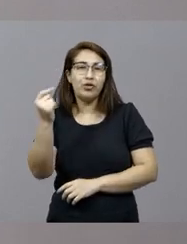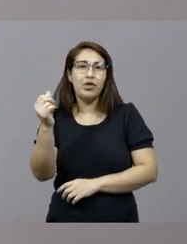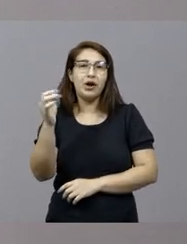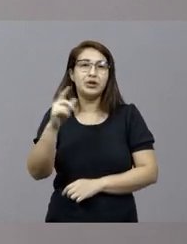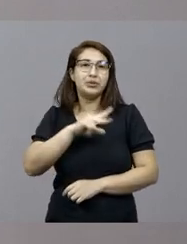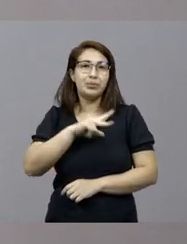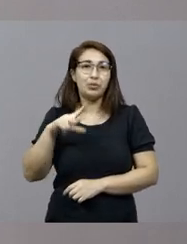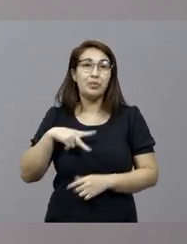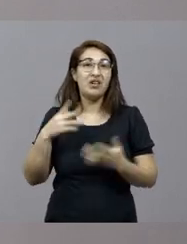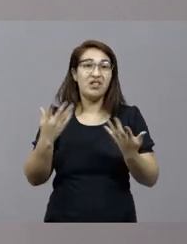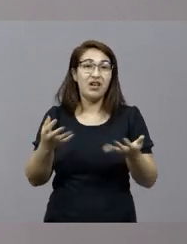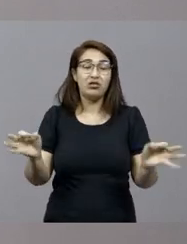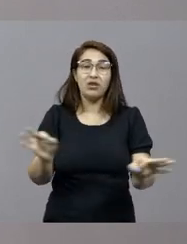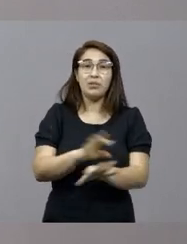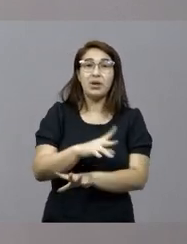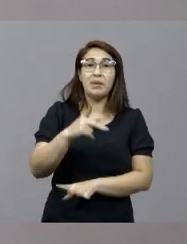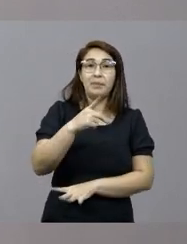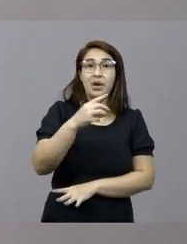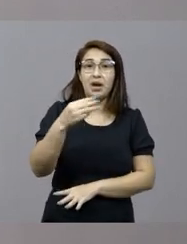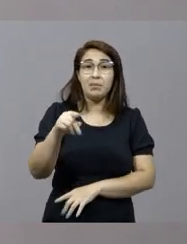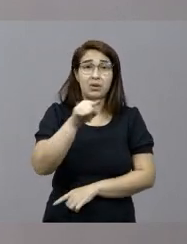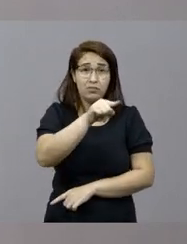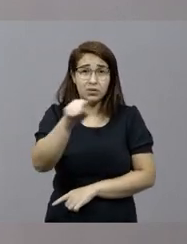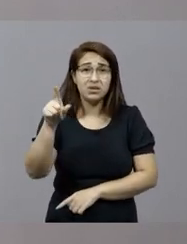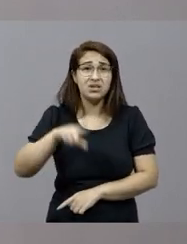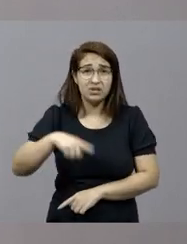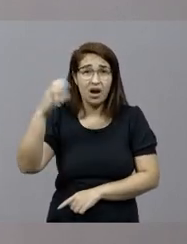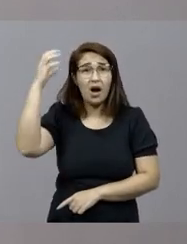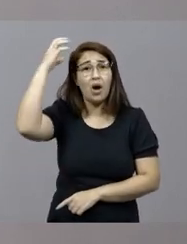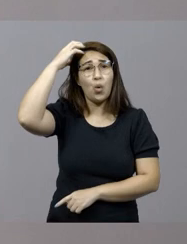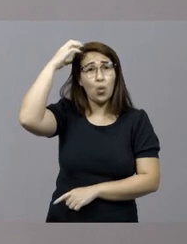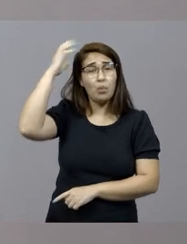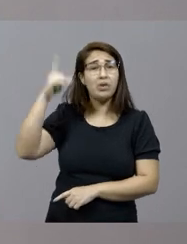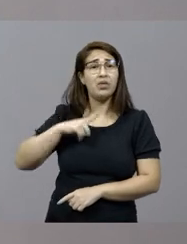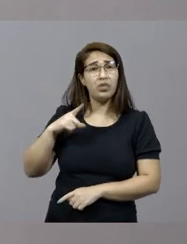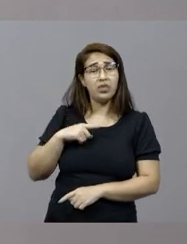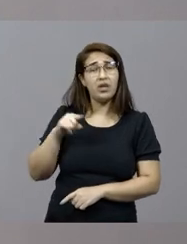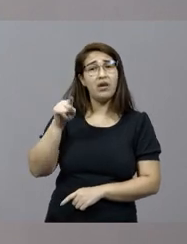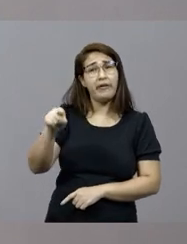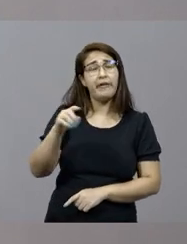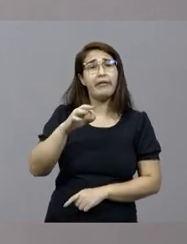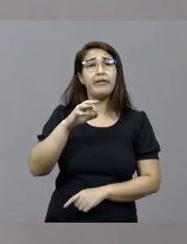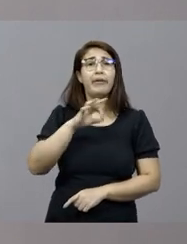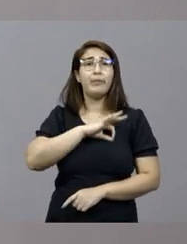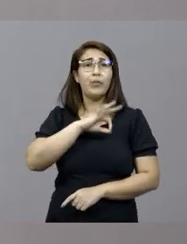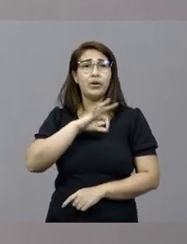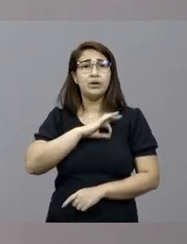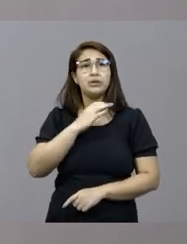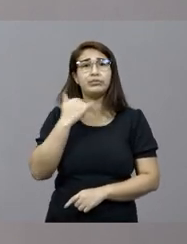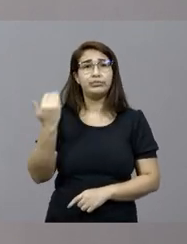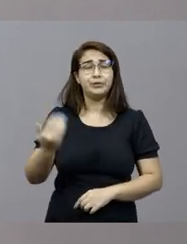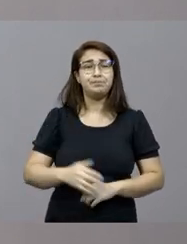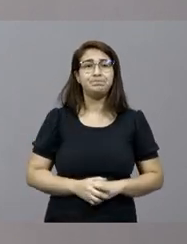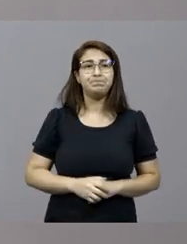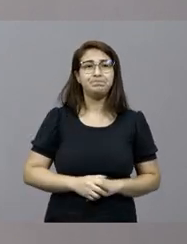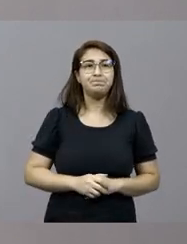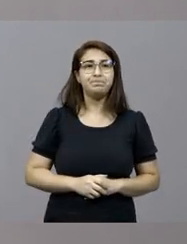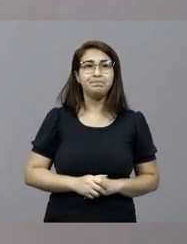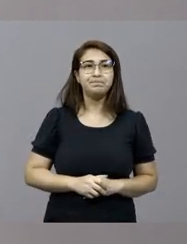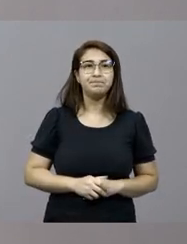militar, vocês também são culpados pela morte do policial Luiz Fernando. Cede a parte,